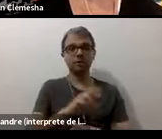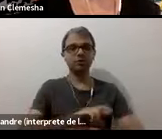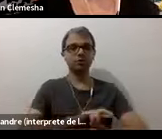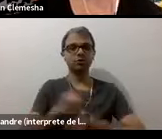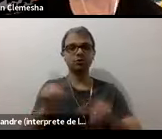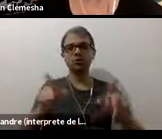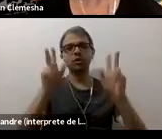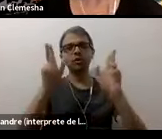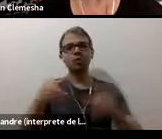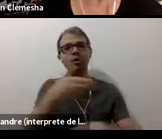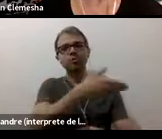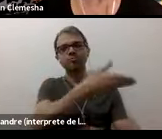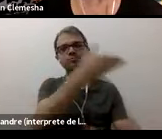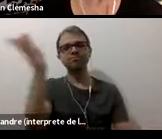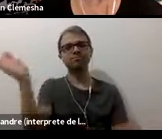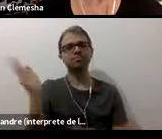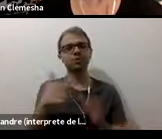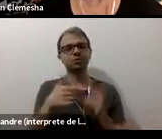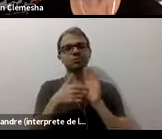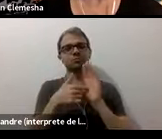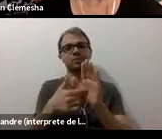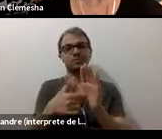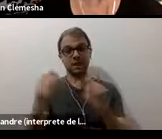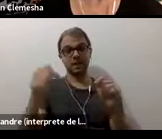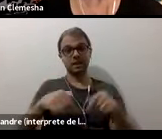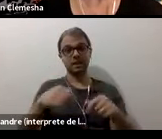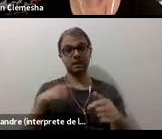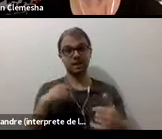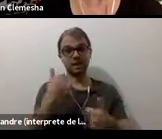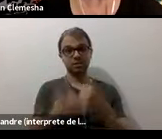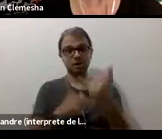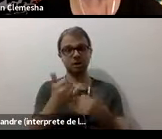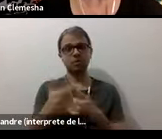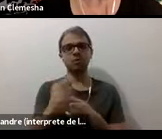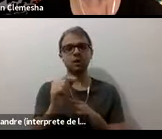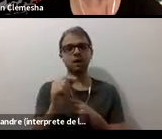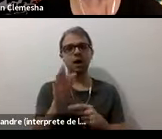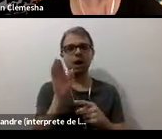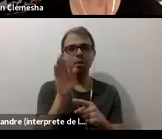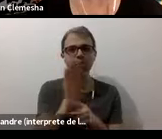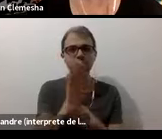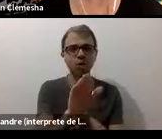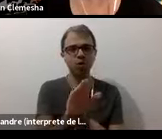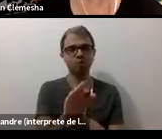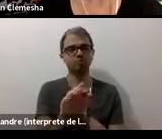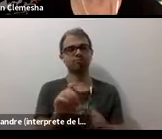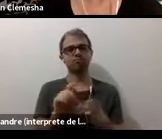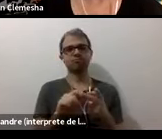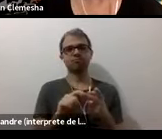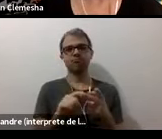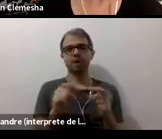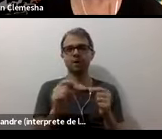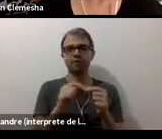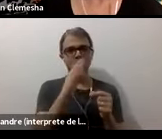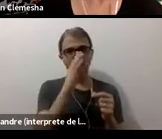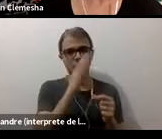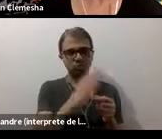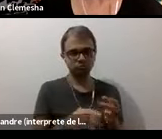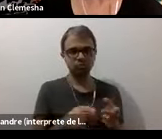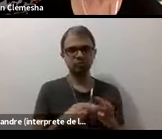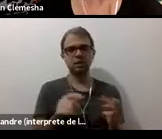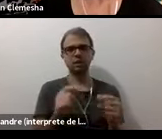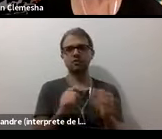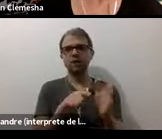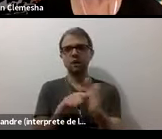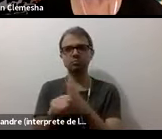trouxeram. E é por isso que a gente tem tanta brincada, é a brincada do apoio, fazendo denúncias, fazendo busca, levantando